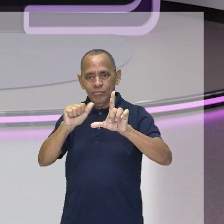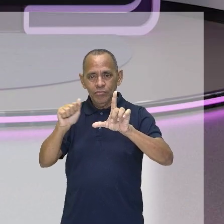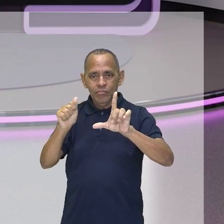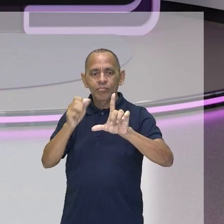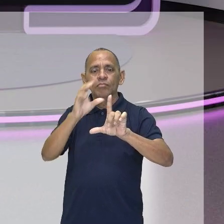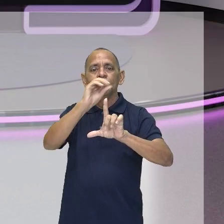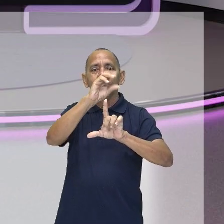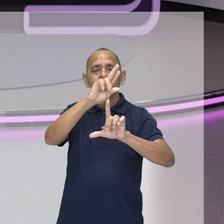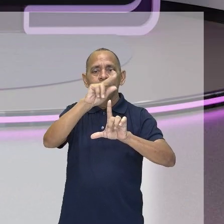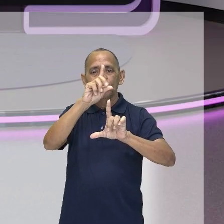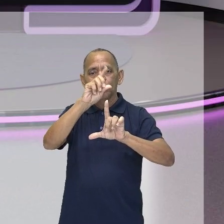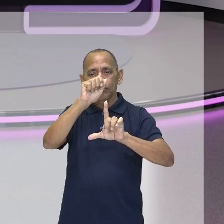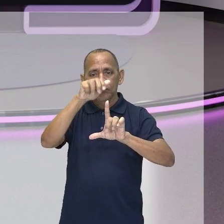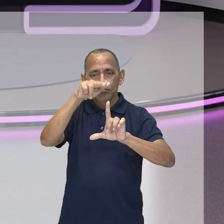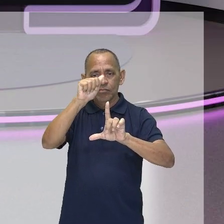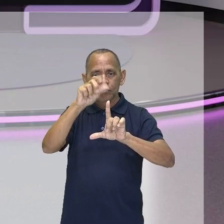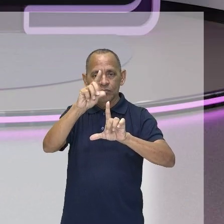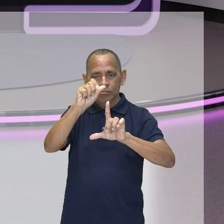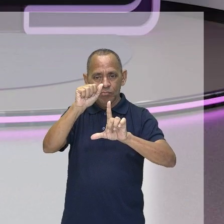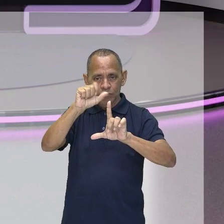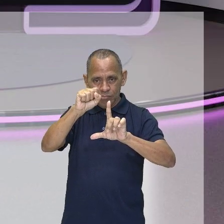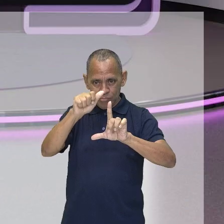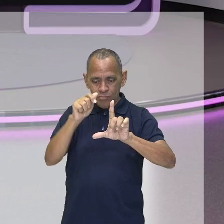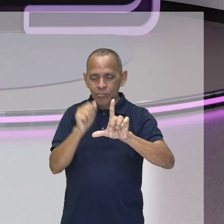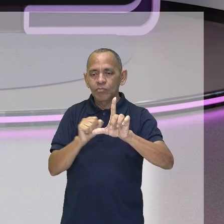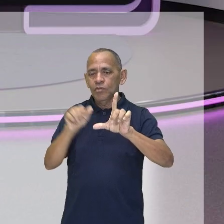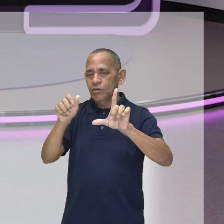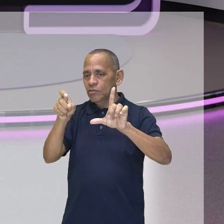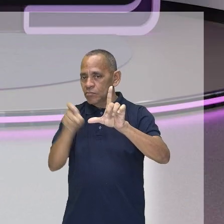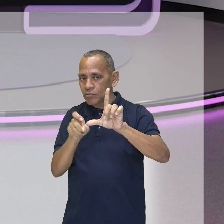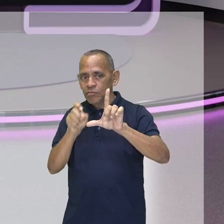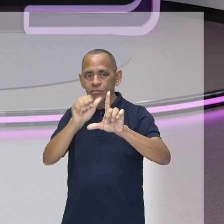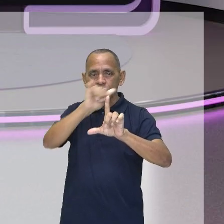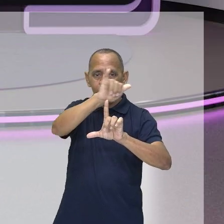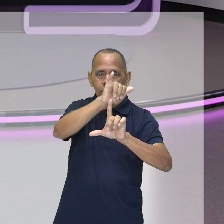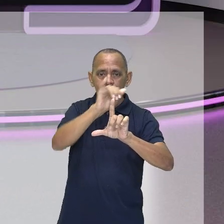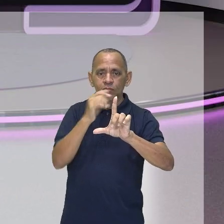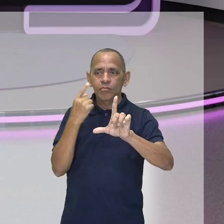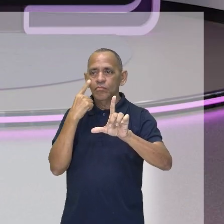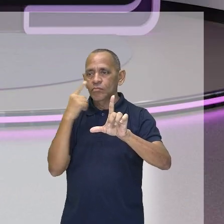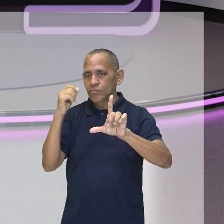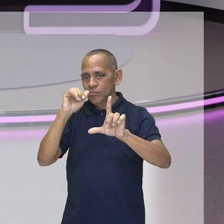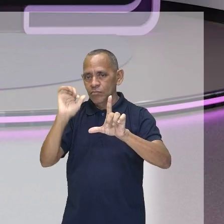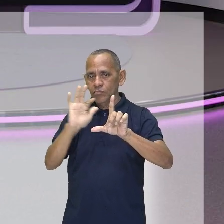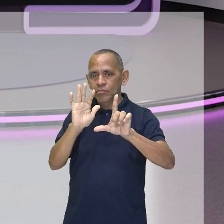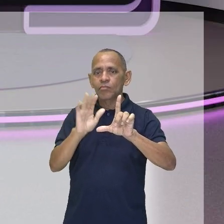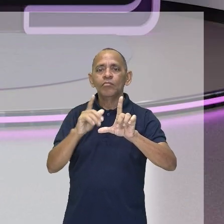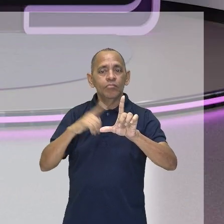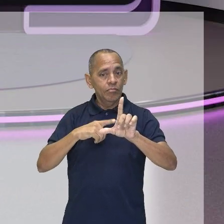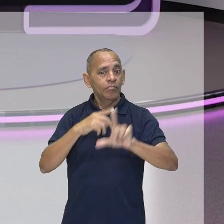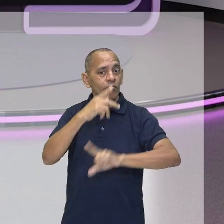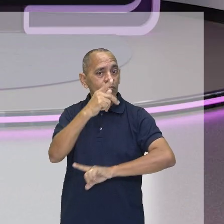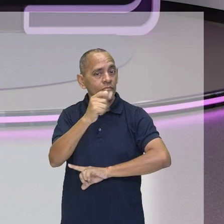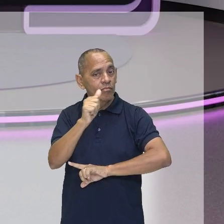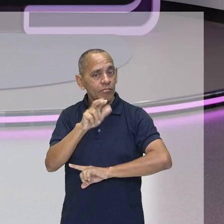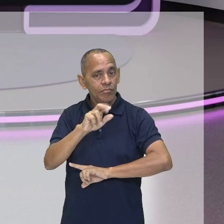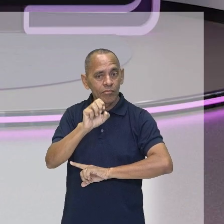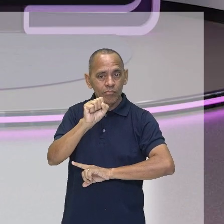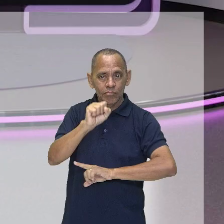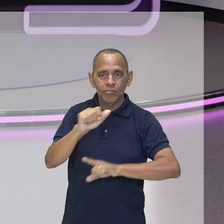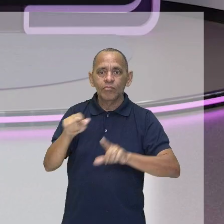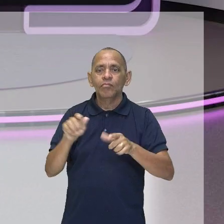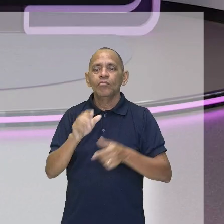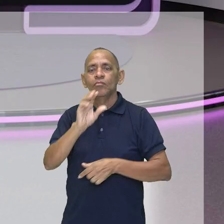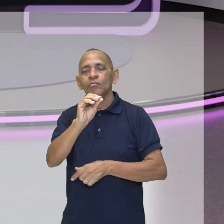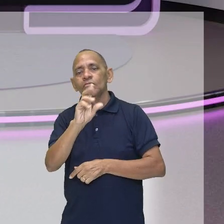são os valores de y, ou seja, a imagem. Então, nós teremos ali pares ordenados. Nós iremos fazer o que, então?